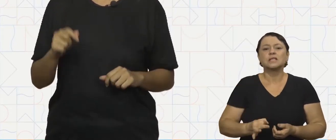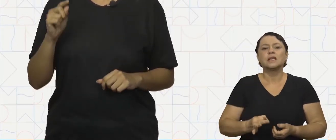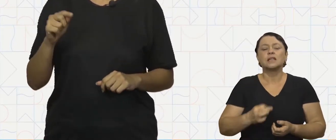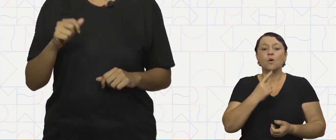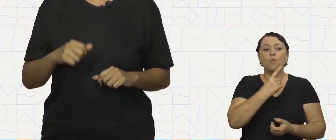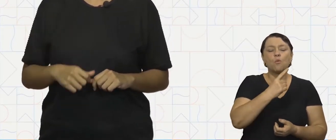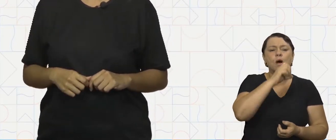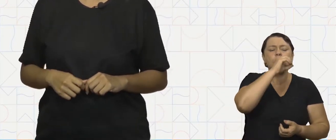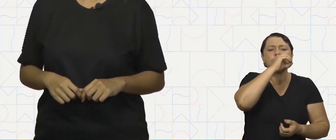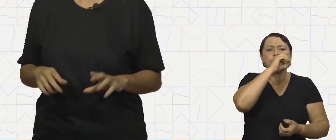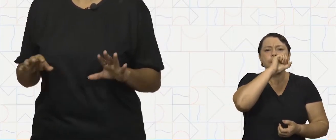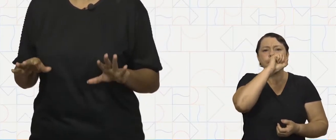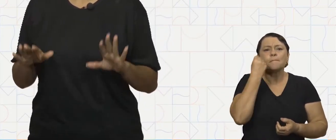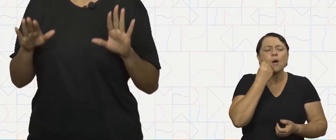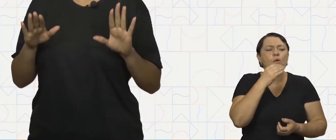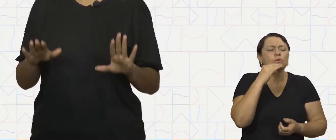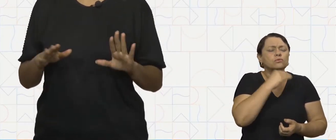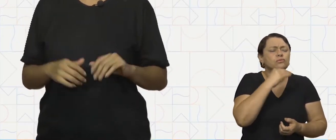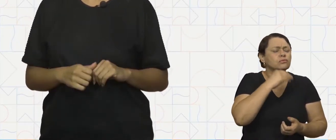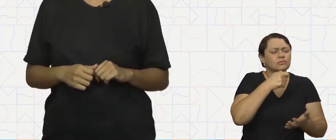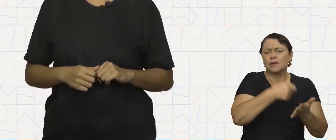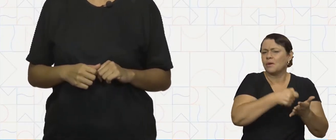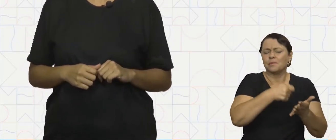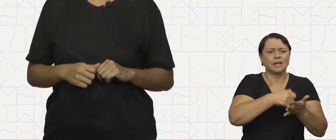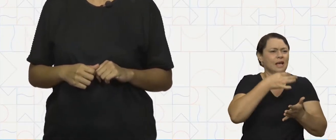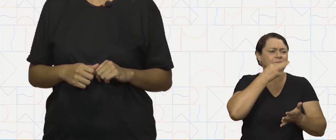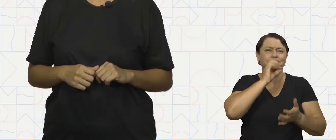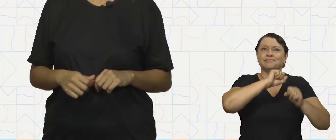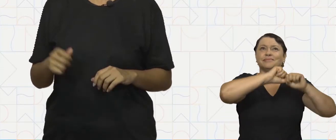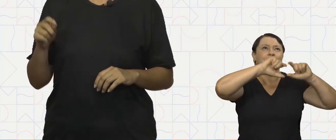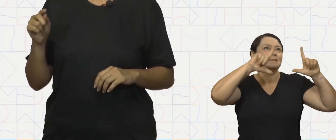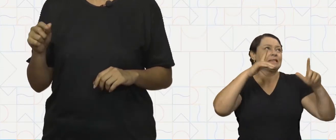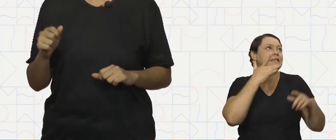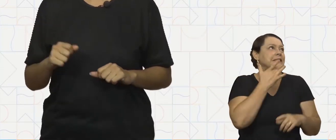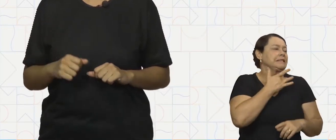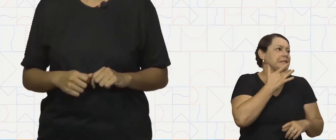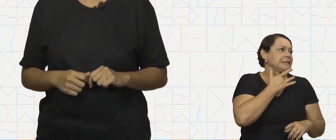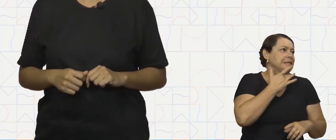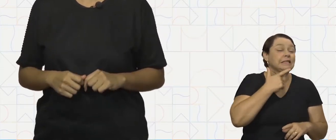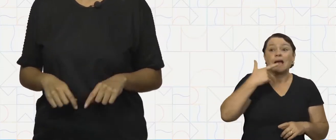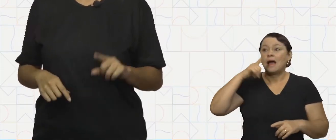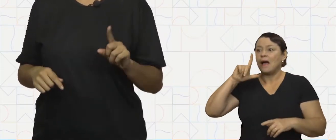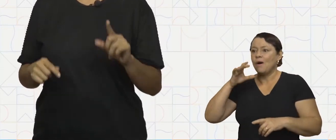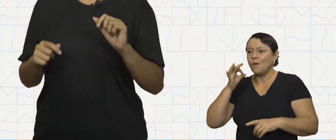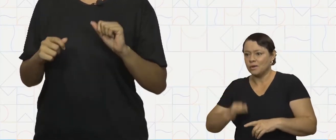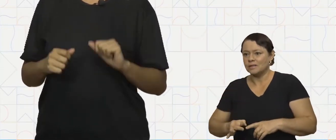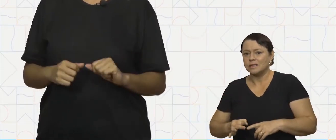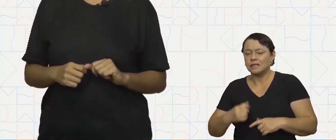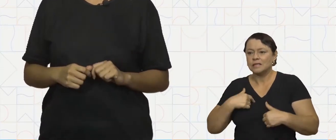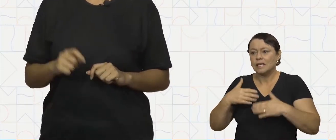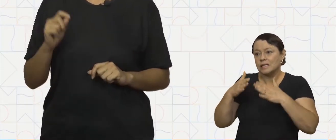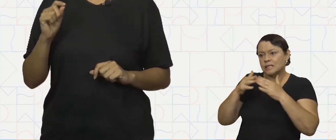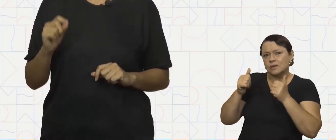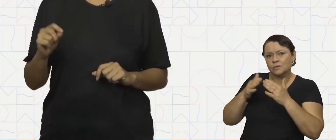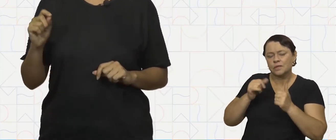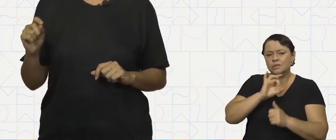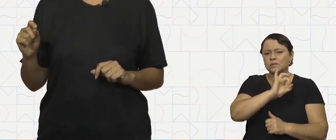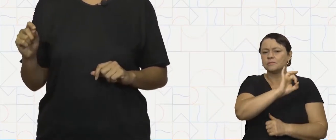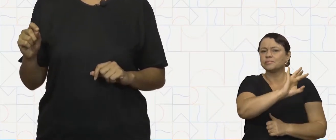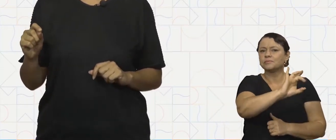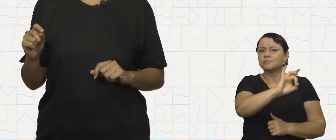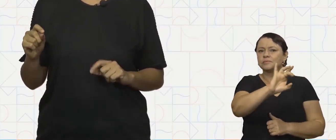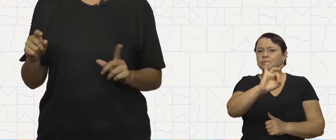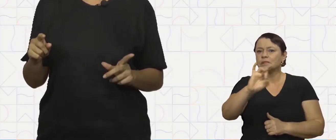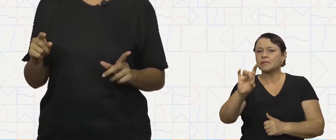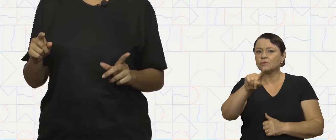Uma é que pão quentinho deveria ser obrigatório no café da manhã. A outra certeza é que se eu pedisse para cada um